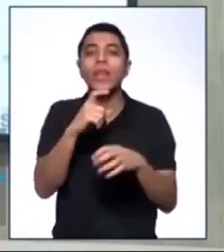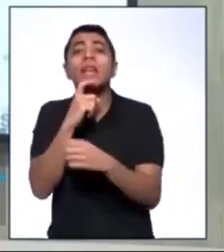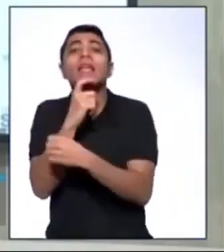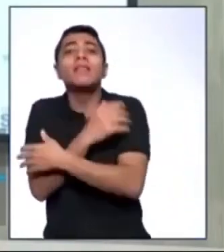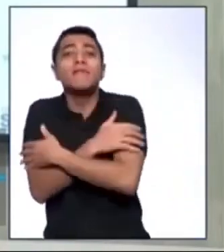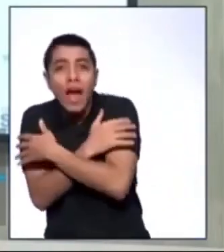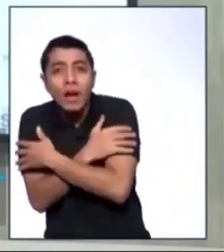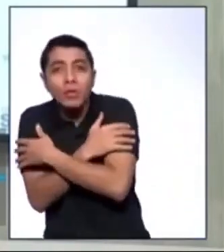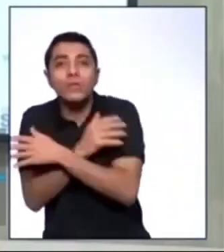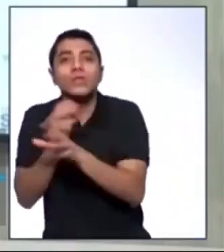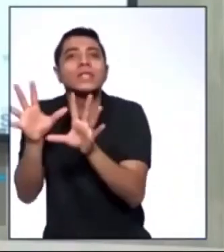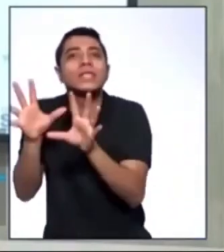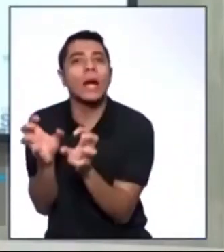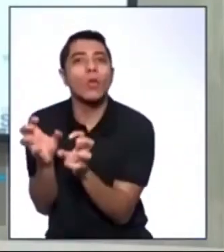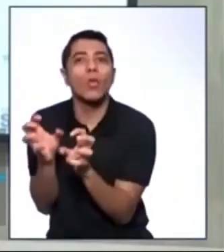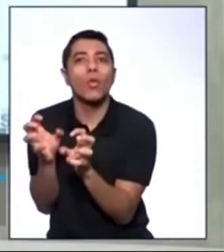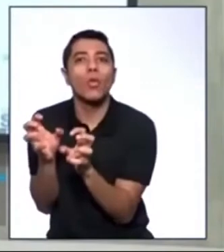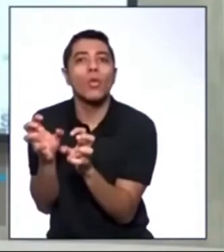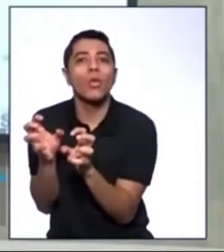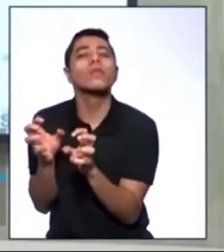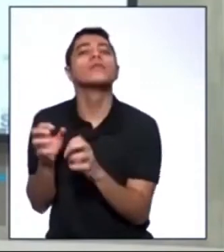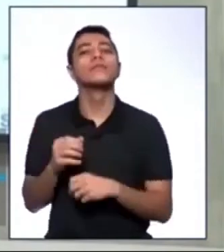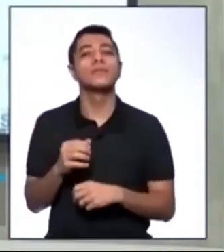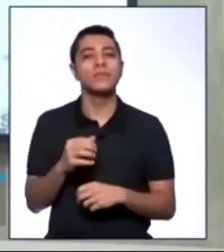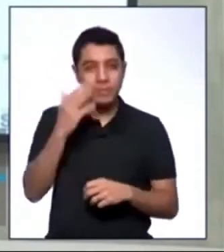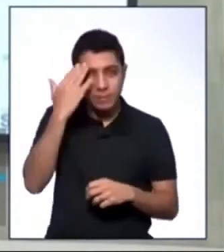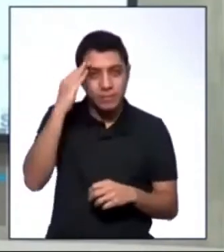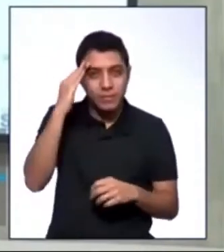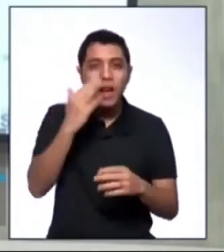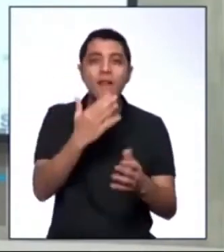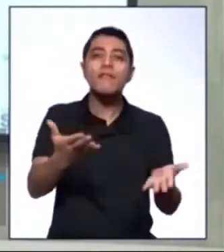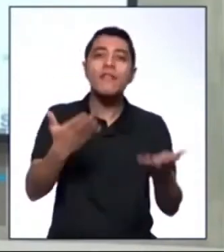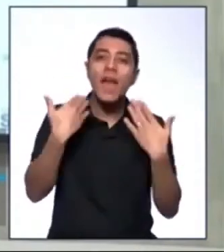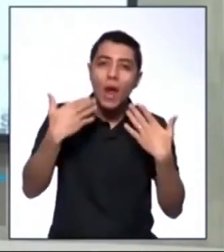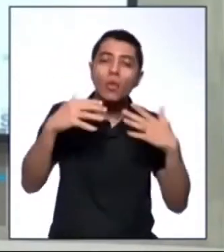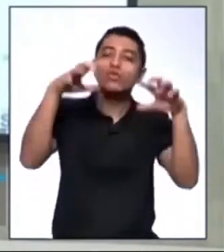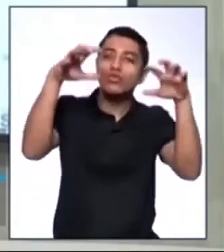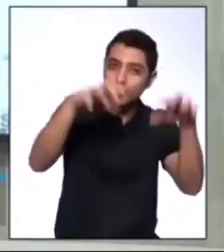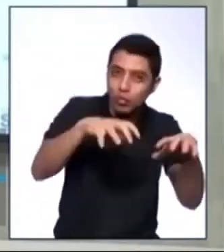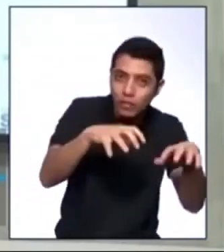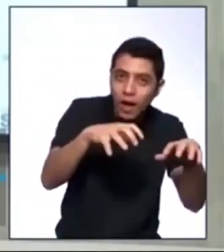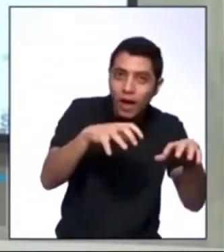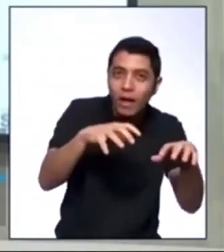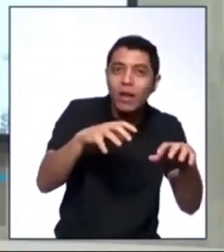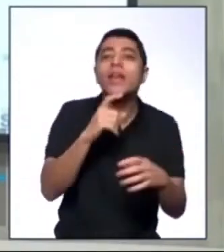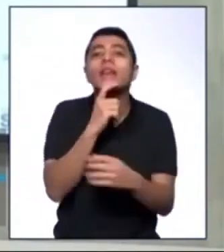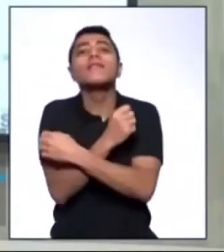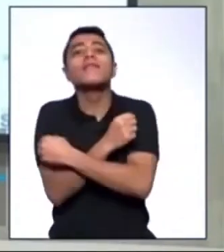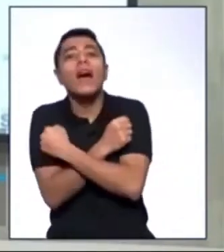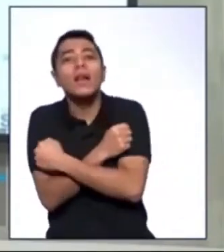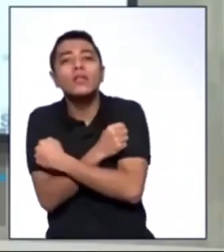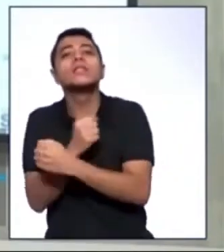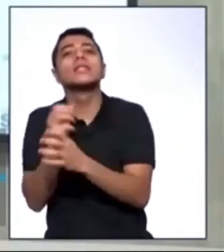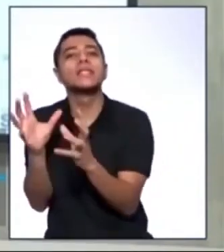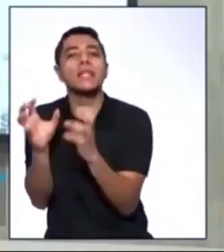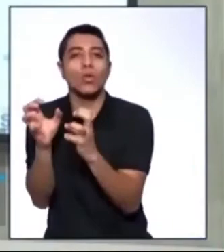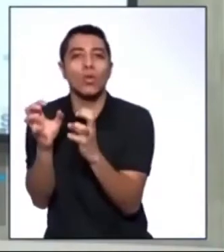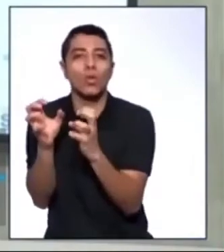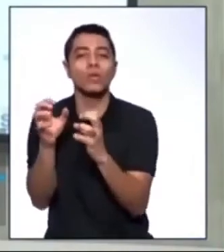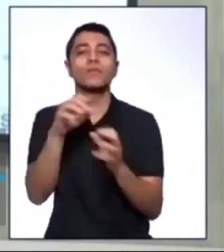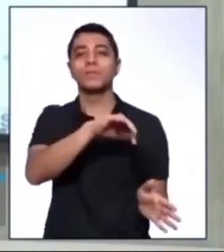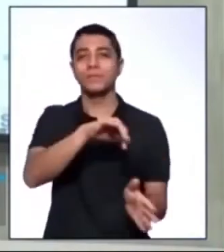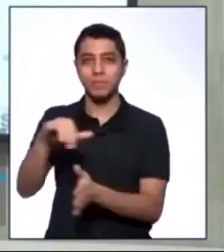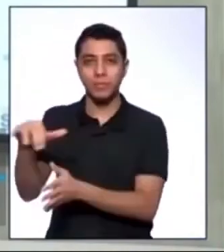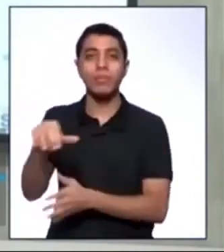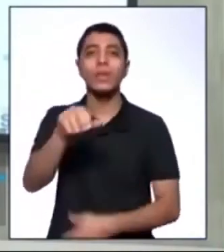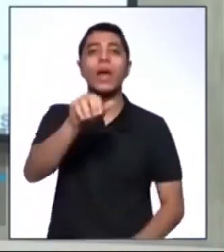tropical. Chuva no verão e seca no inverno. E o clima tropical de altitude carrega a mesma característica em